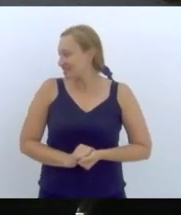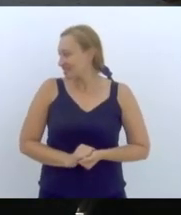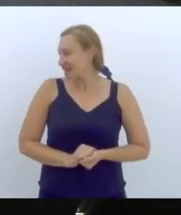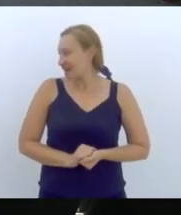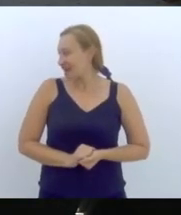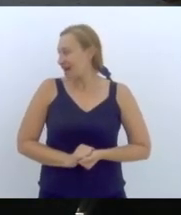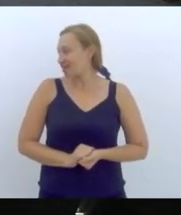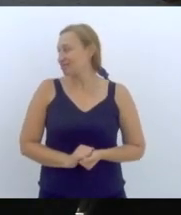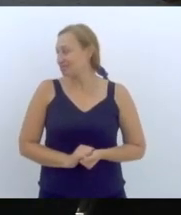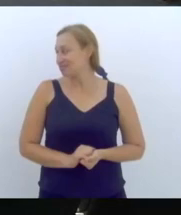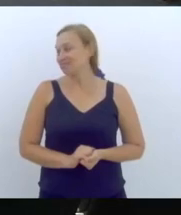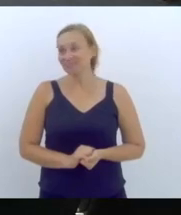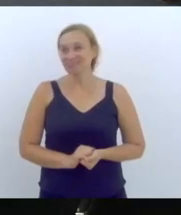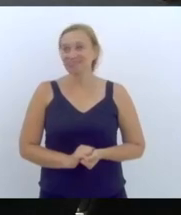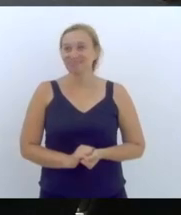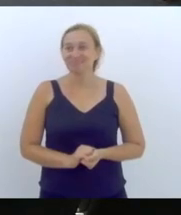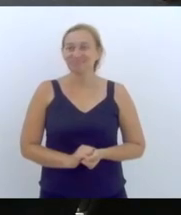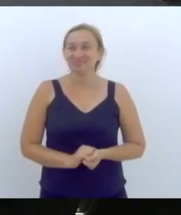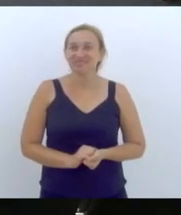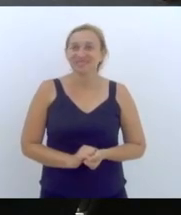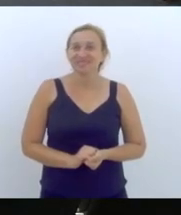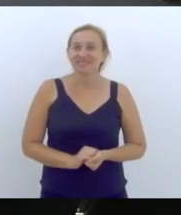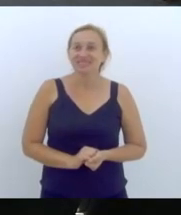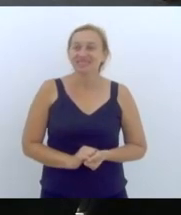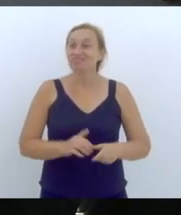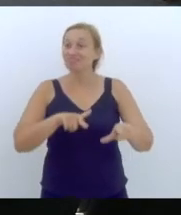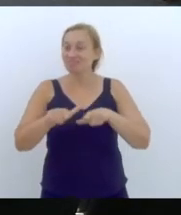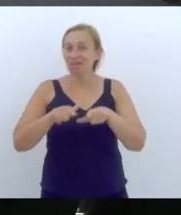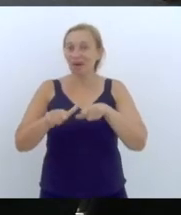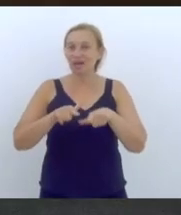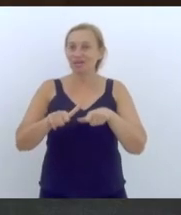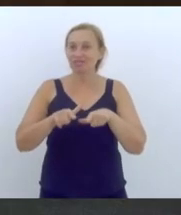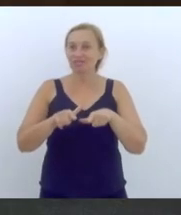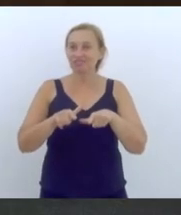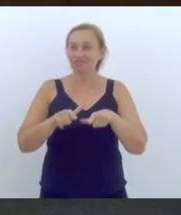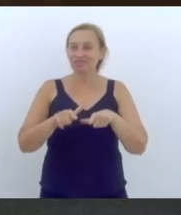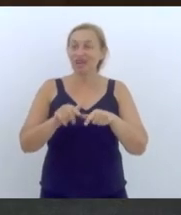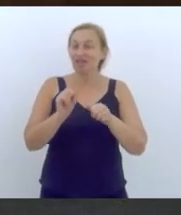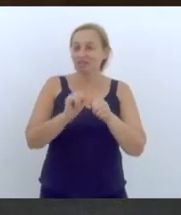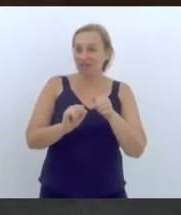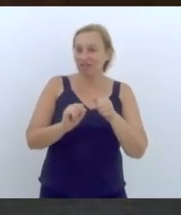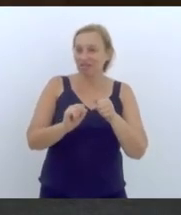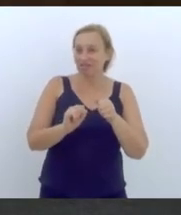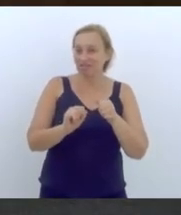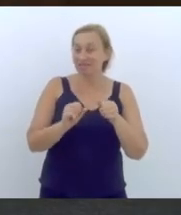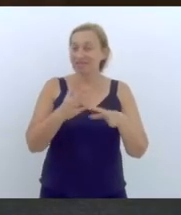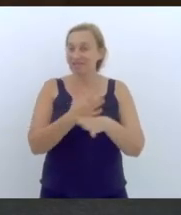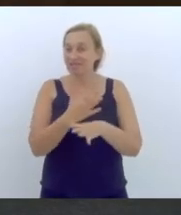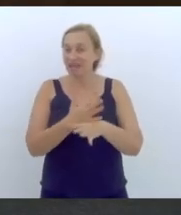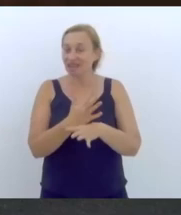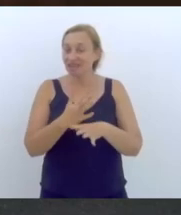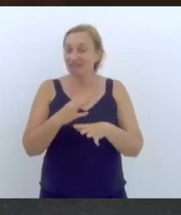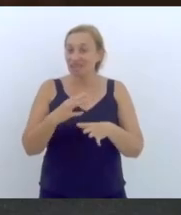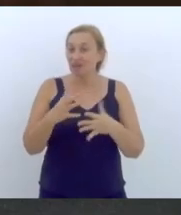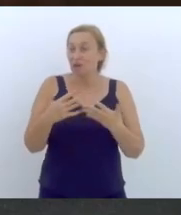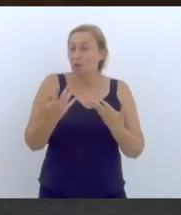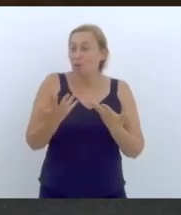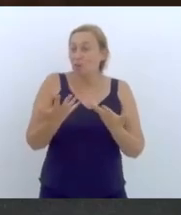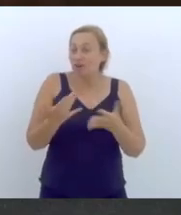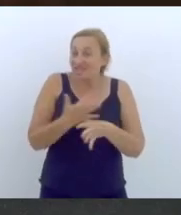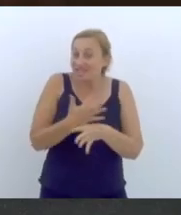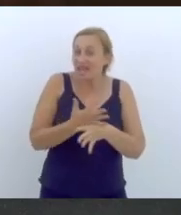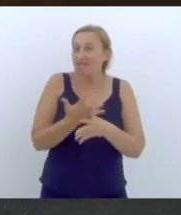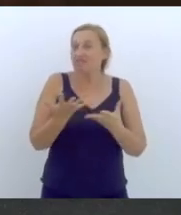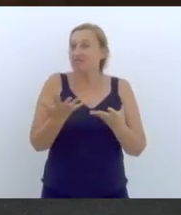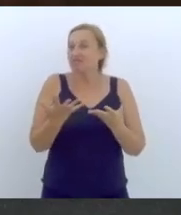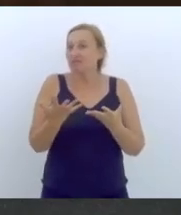votação, amigos, eleitores na cidade. E trabalho. E trabalho realizado na cidade. Então, uma cidade que eu tenho